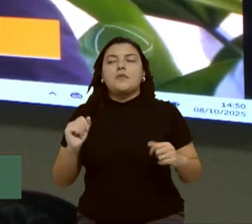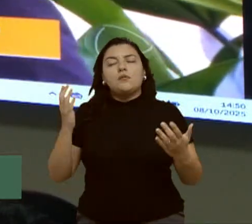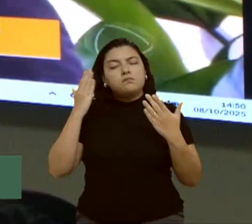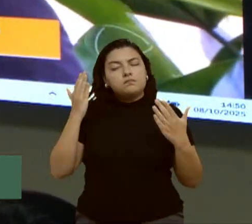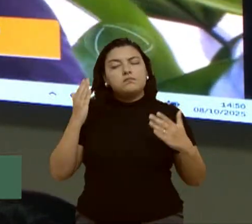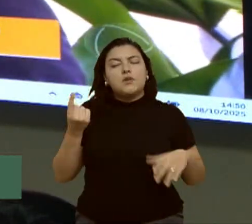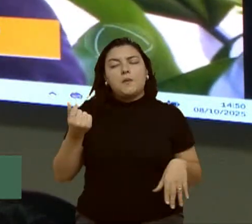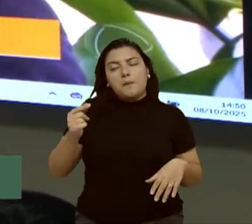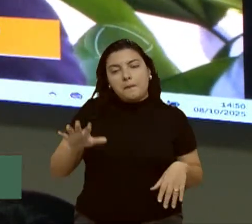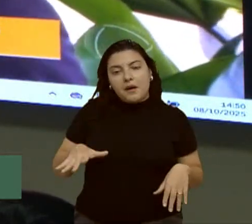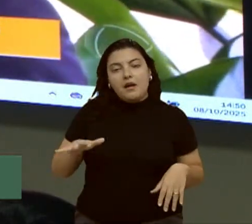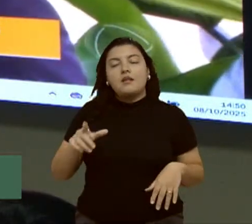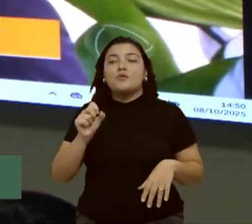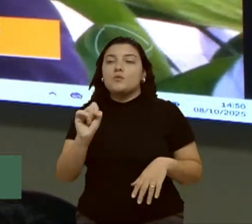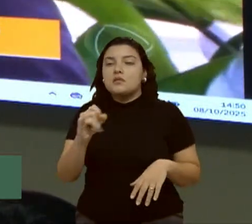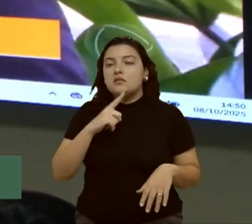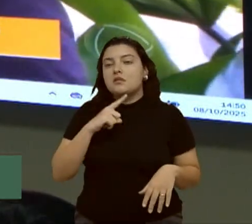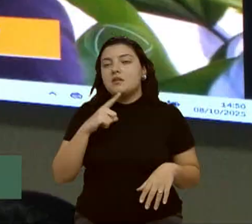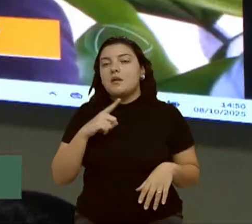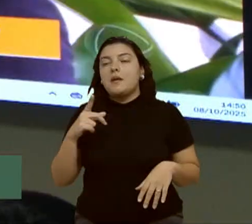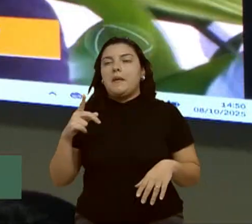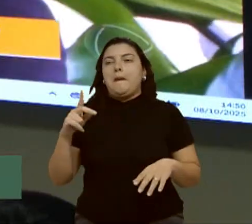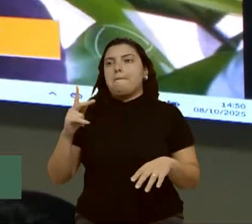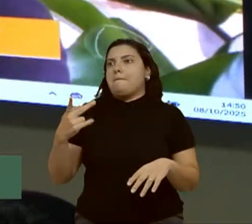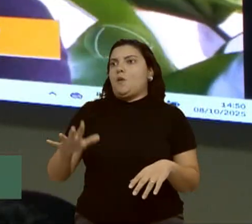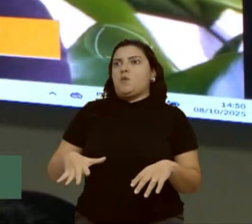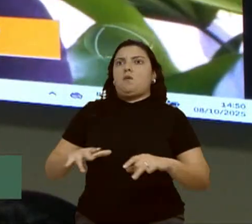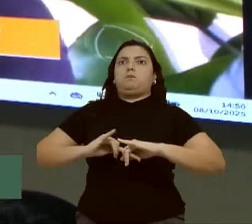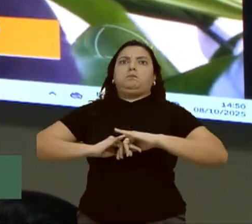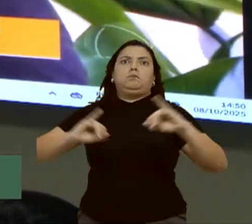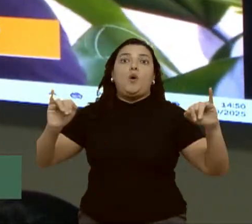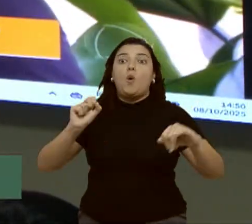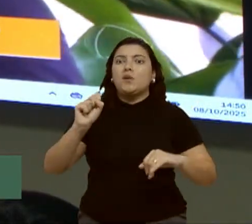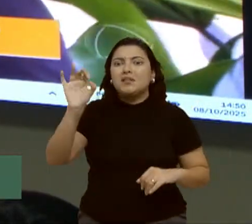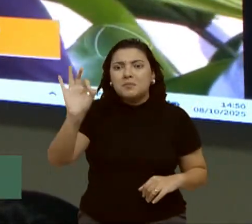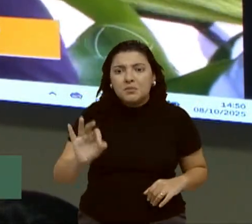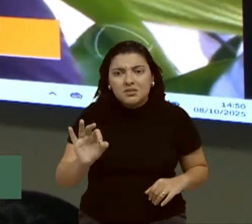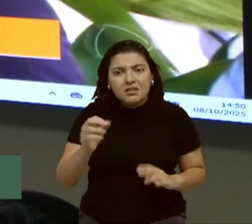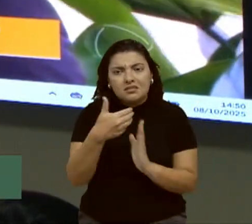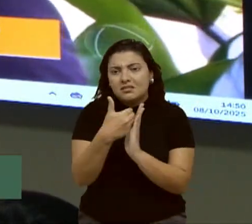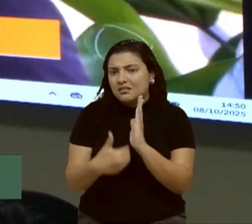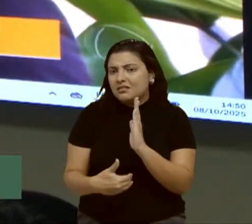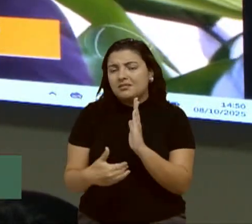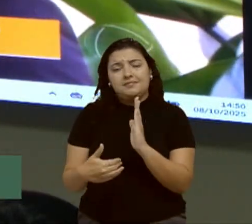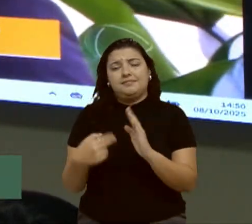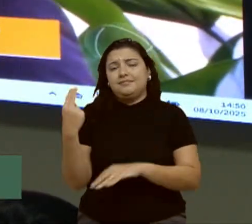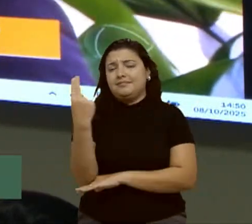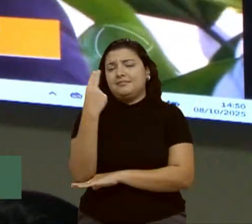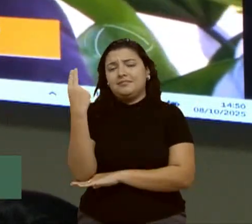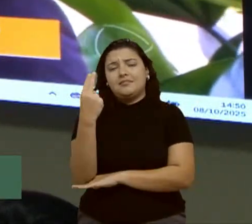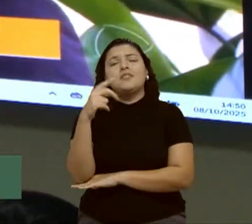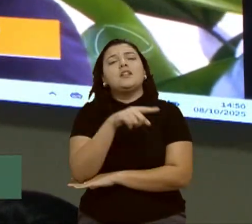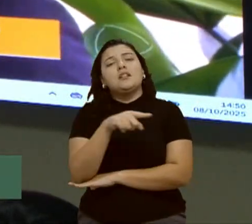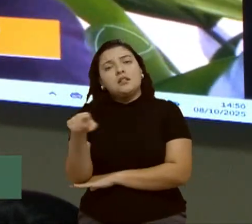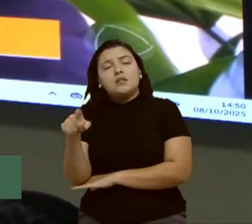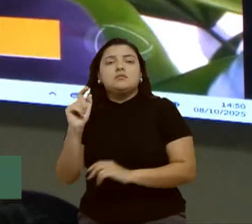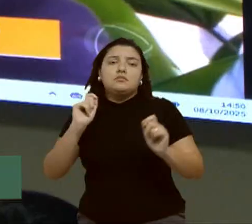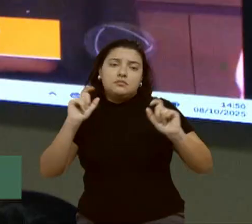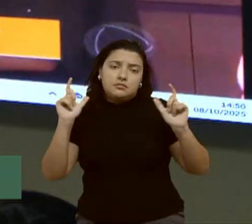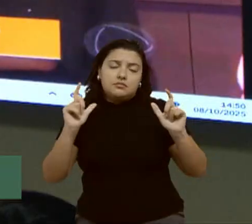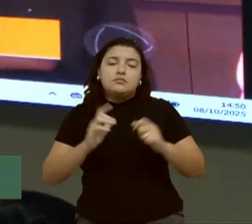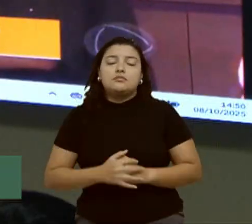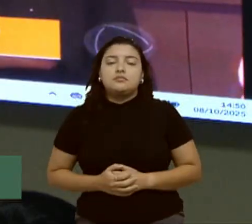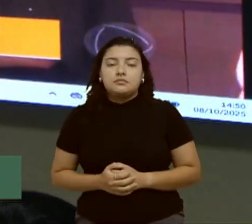preço, desconfiar essas promoções mirabolantes, que às vezes anunciam 80% abaixo do valor de mercado, então o consumidor tem que ficar muito atento nesse